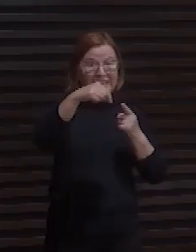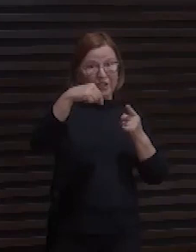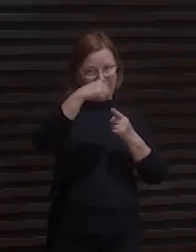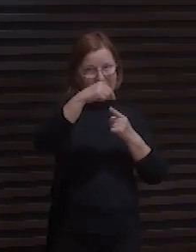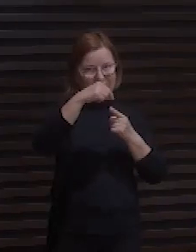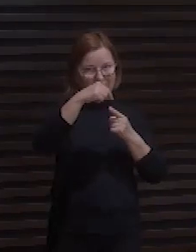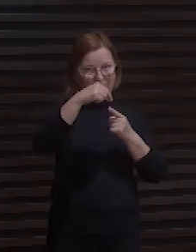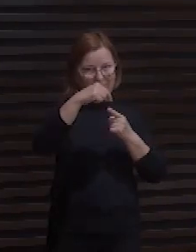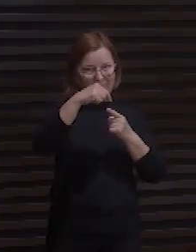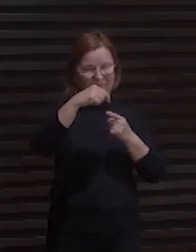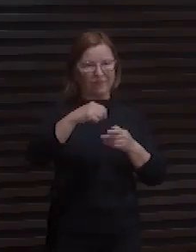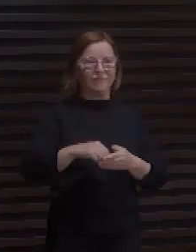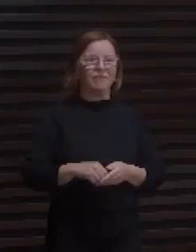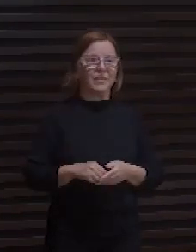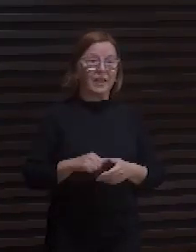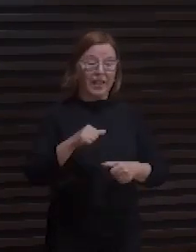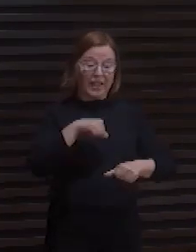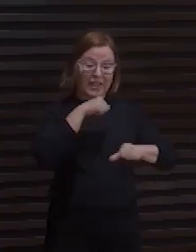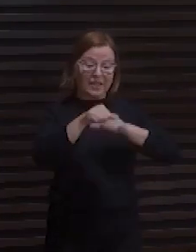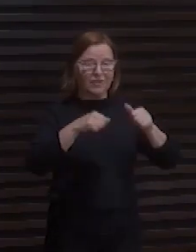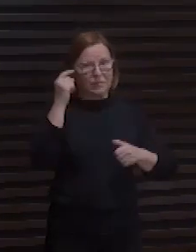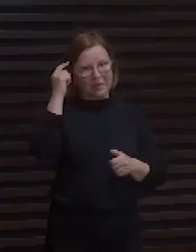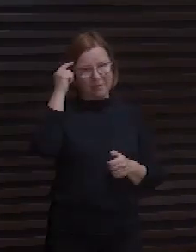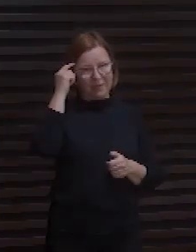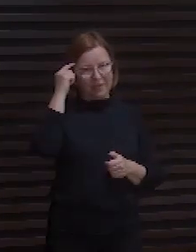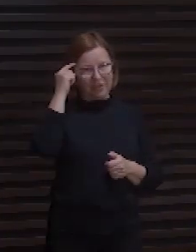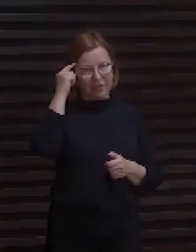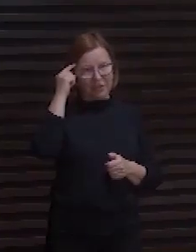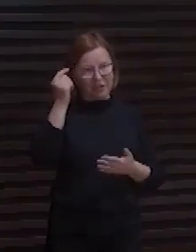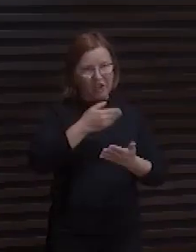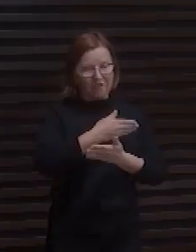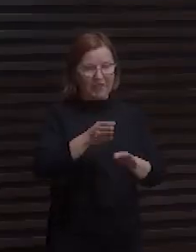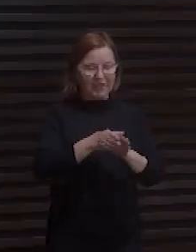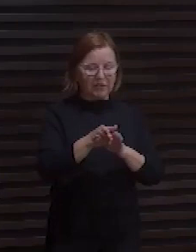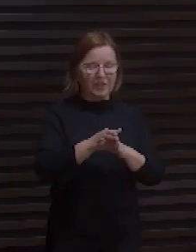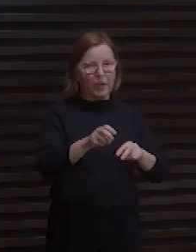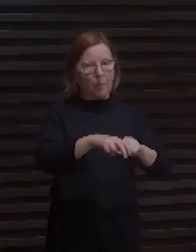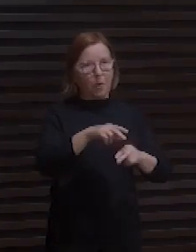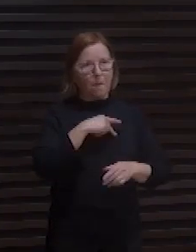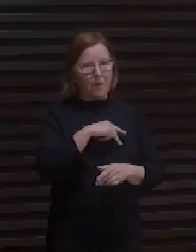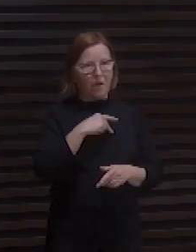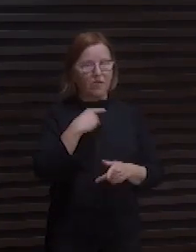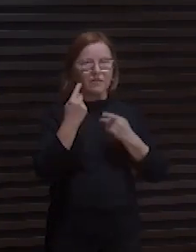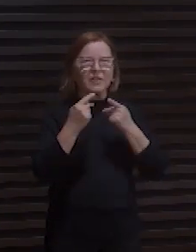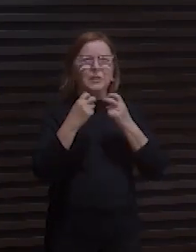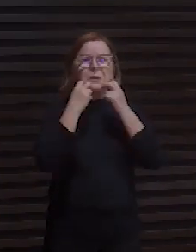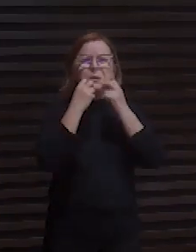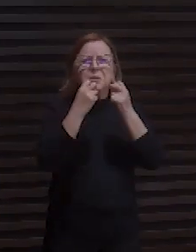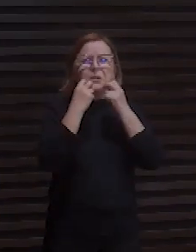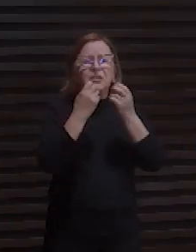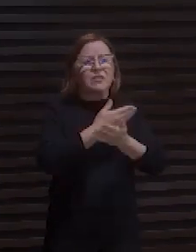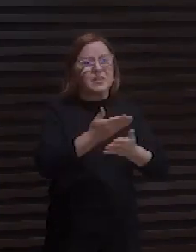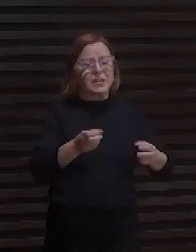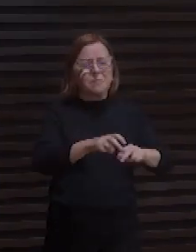aqui. Uma transformação de mente. Você está sendo exortado por Paulo, que diz assim: rogo-vos, pois, irmãos,